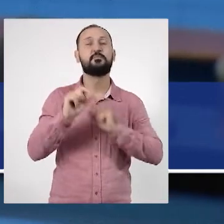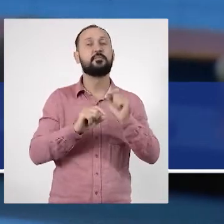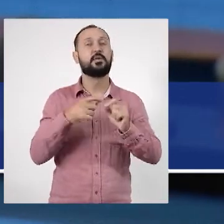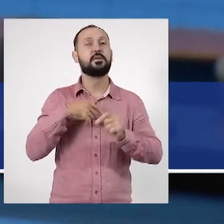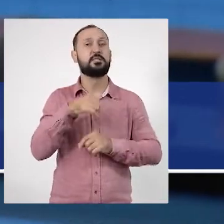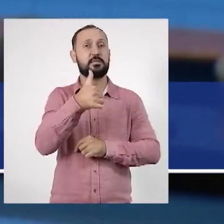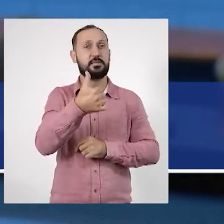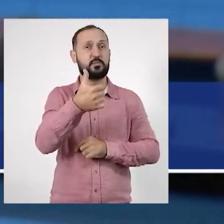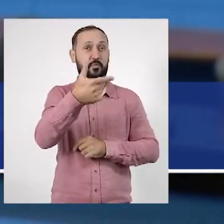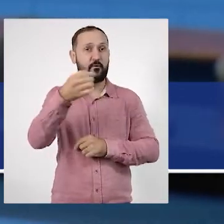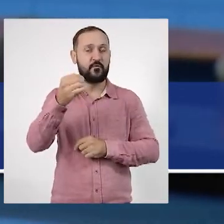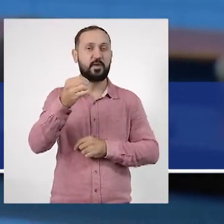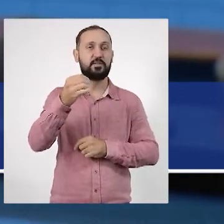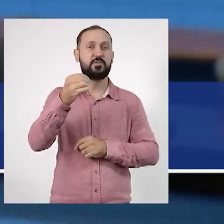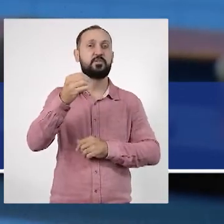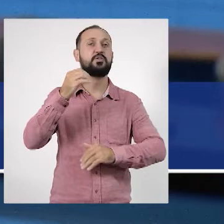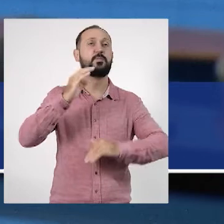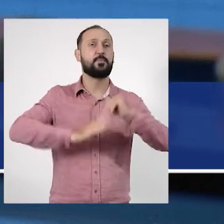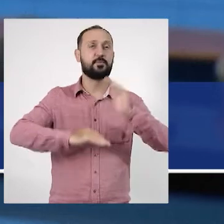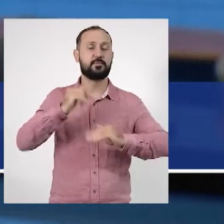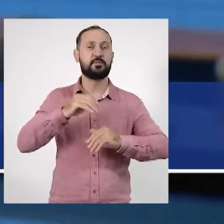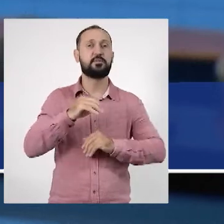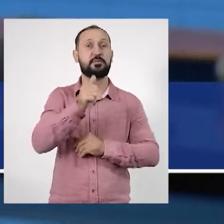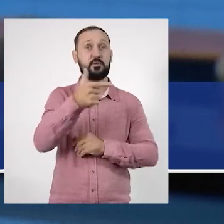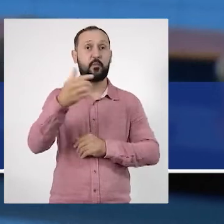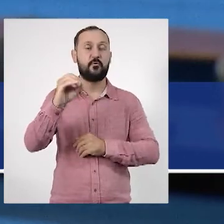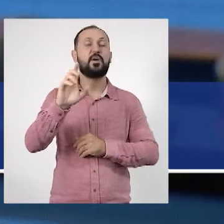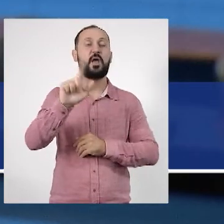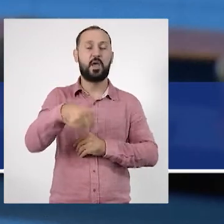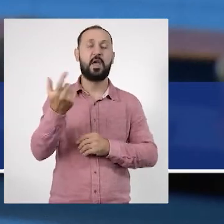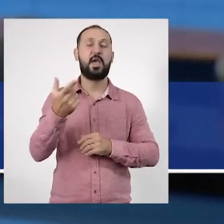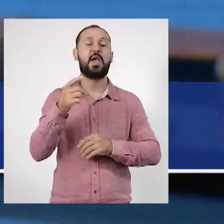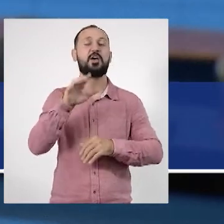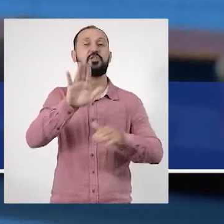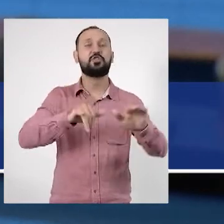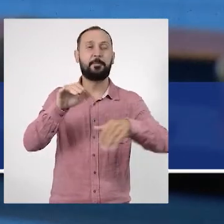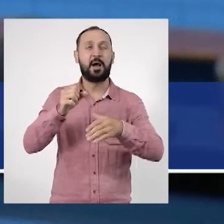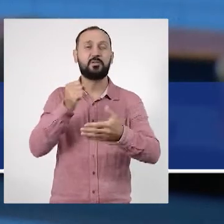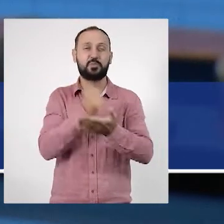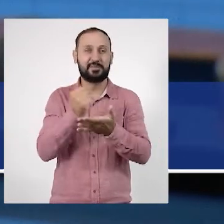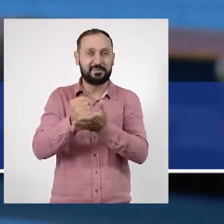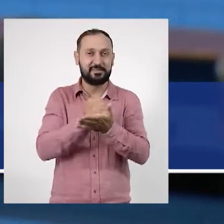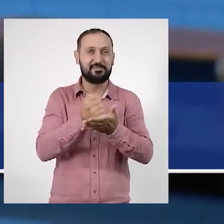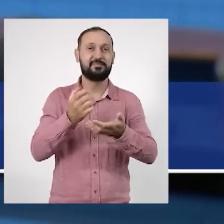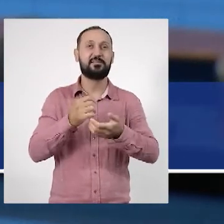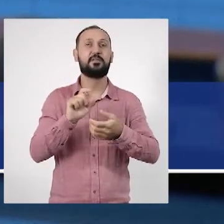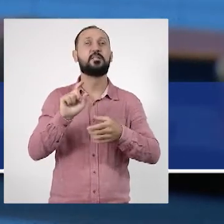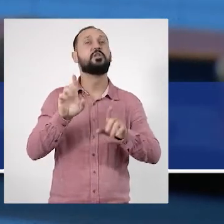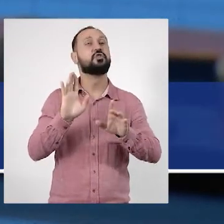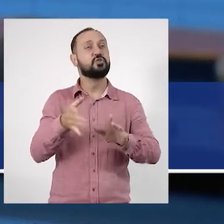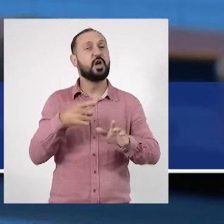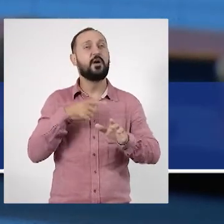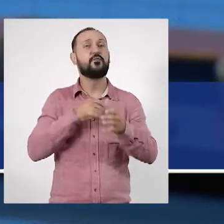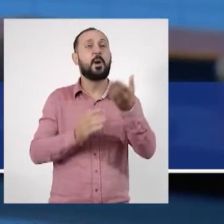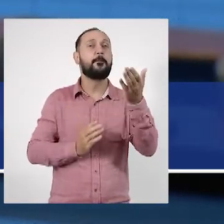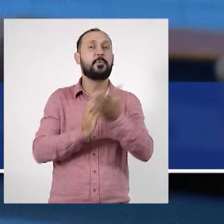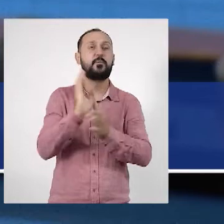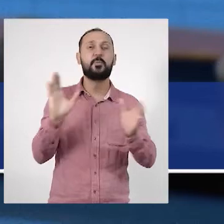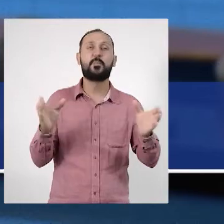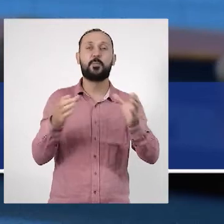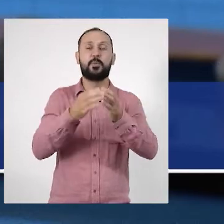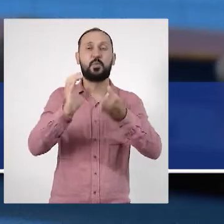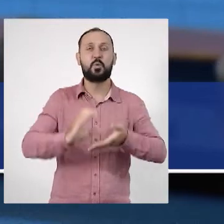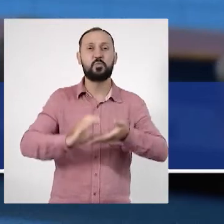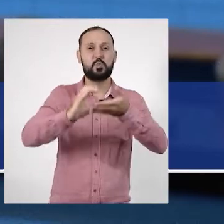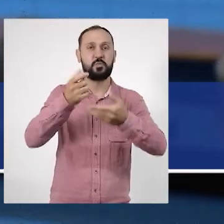possui 1.520 funcionários, sendo 220 comissionados. Esses cargos, inclusive, já foram aprovados